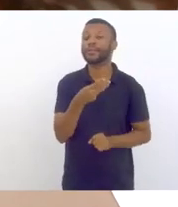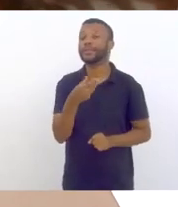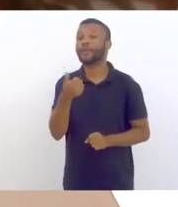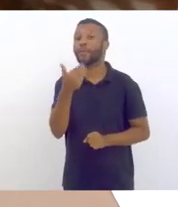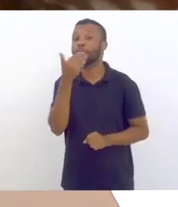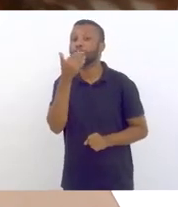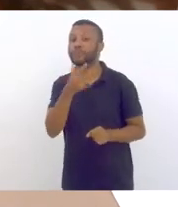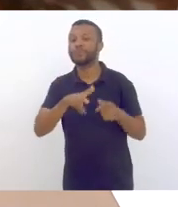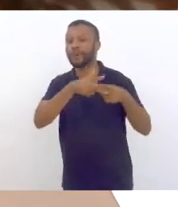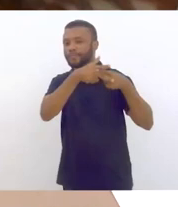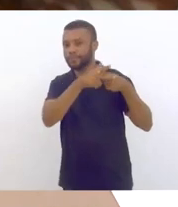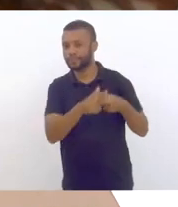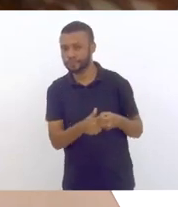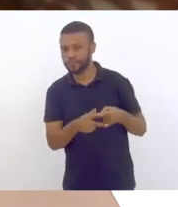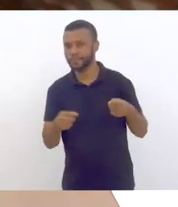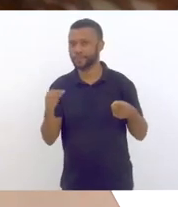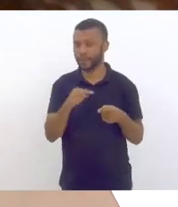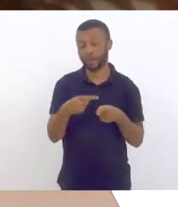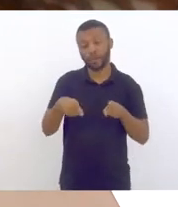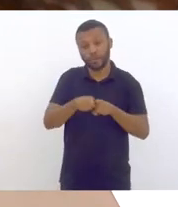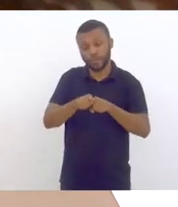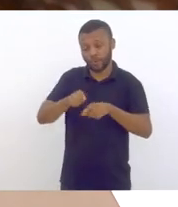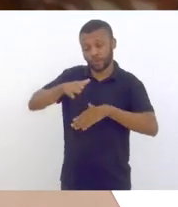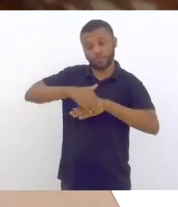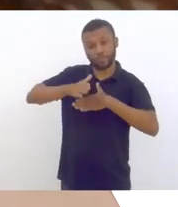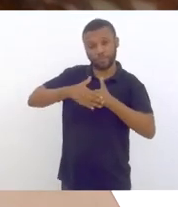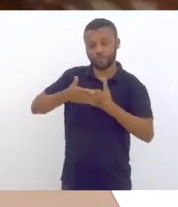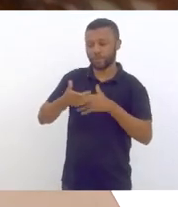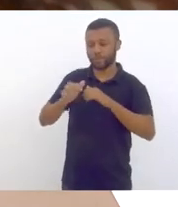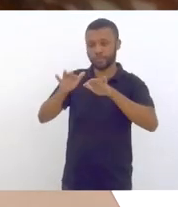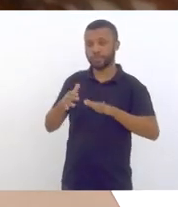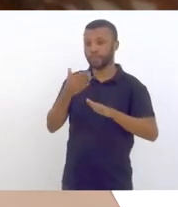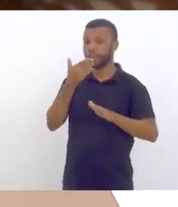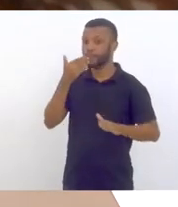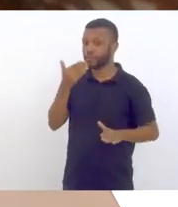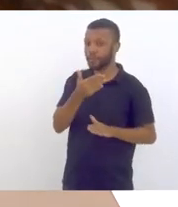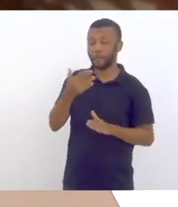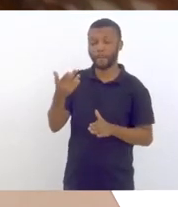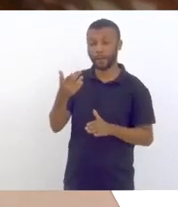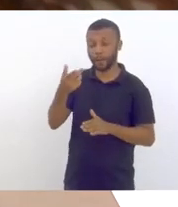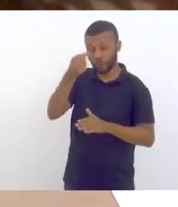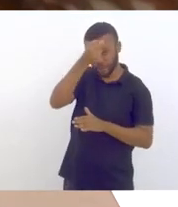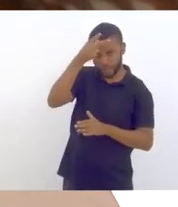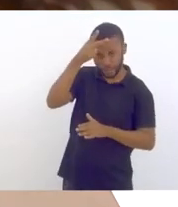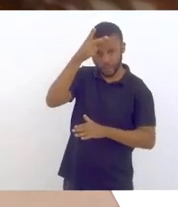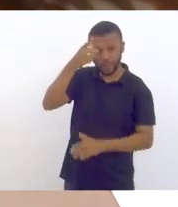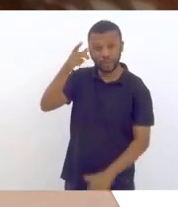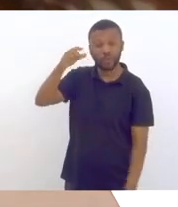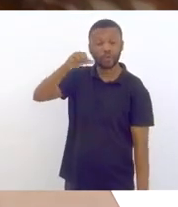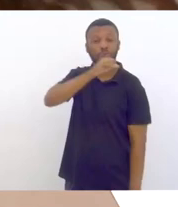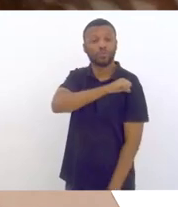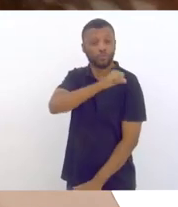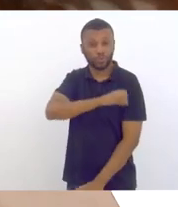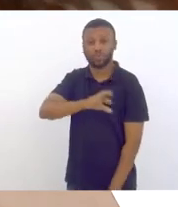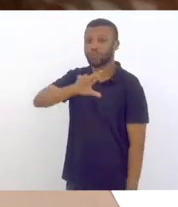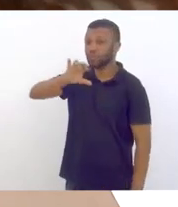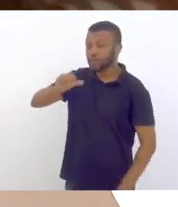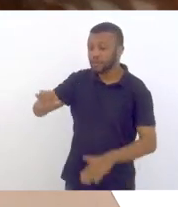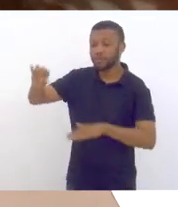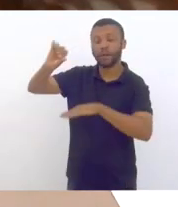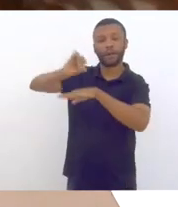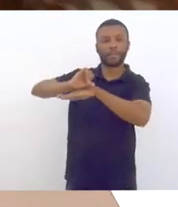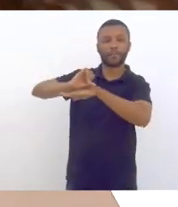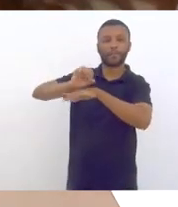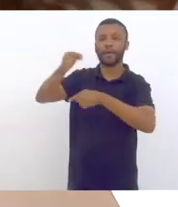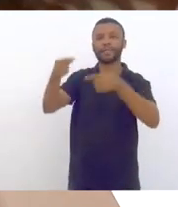inclusive emendas que eu sou o autor para incluir o município da capital Porque essa já era uma discussão que já